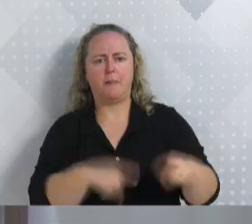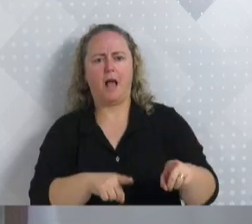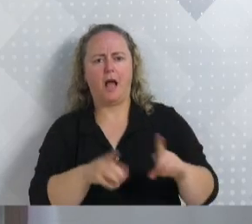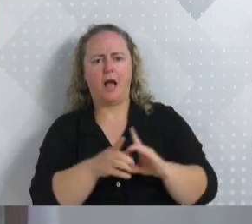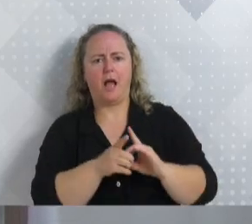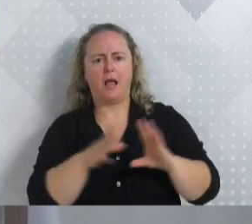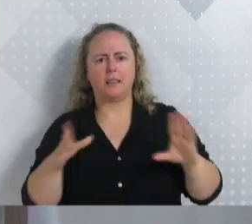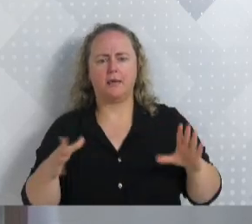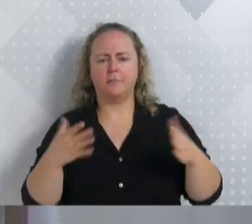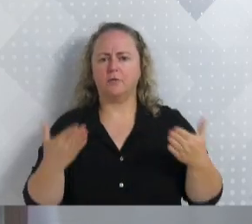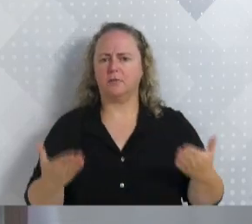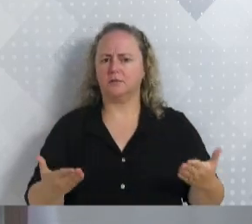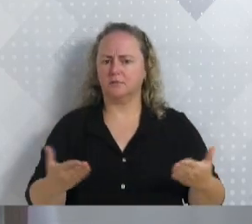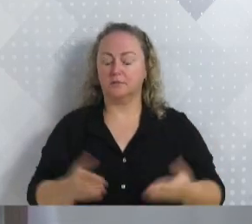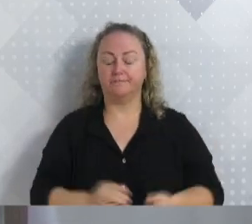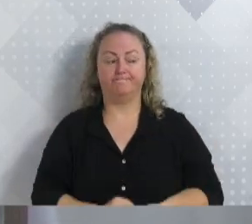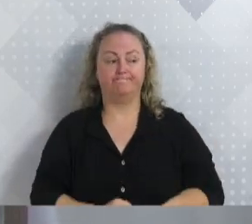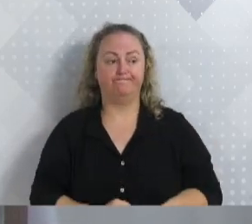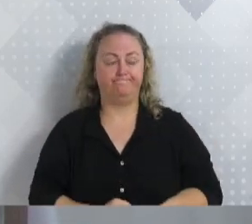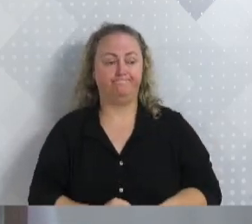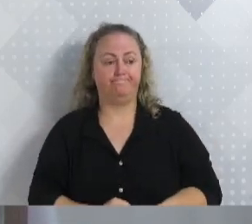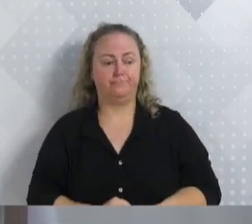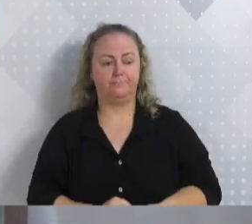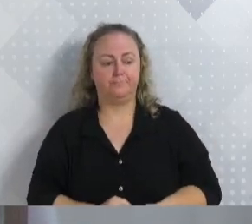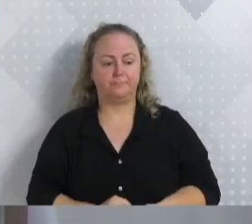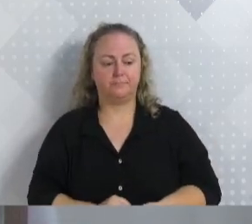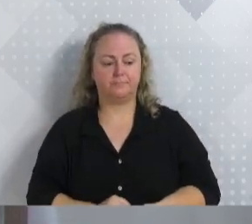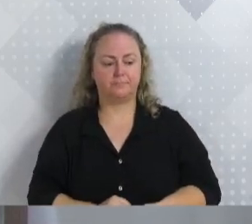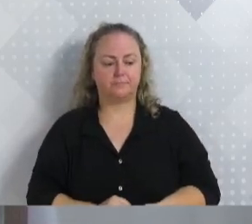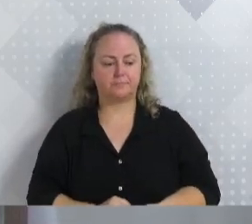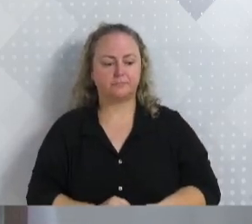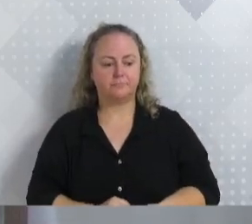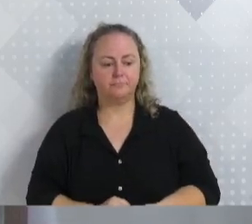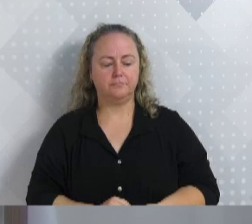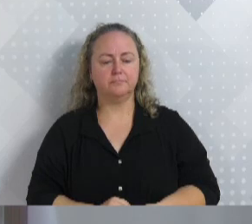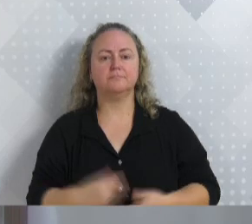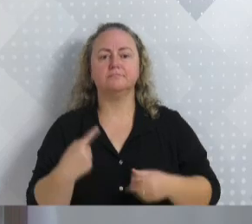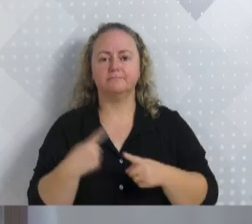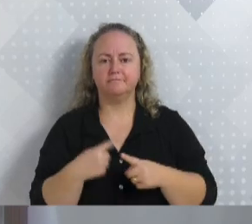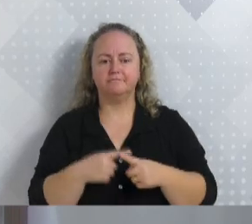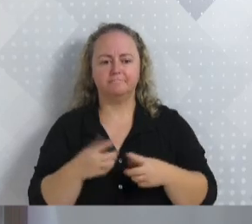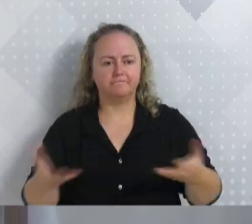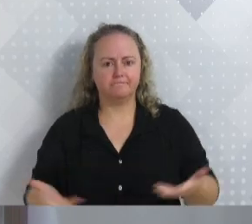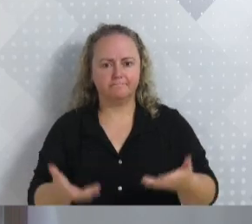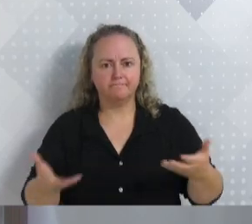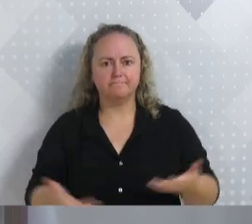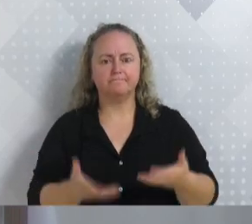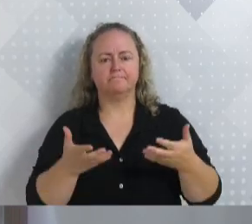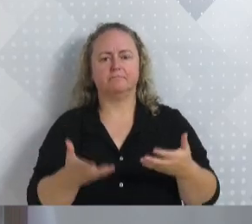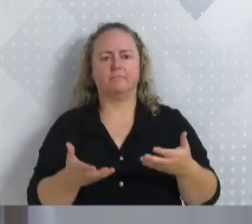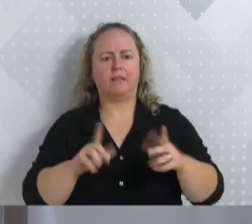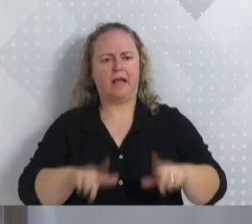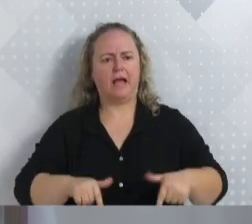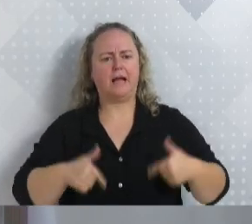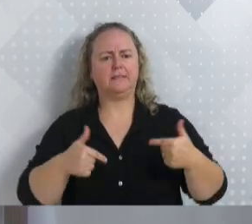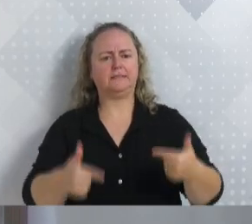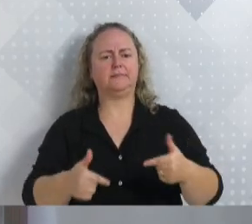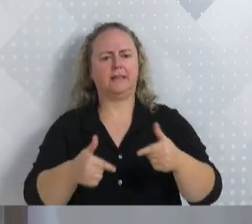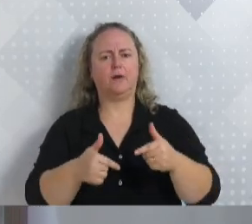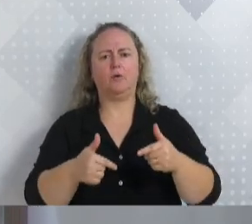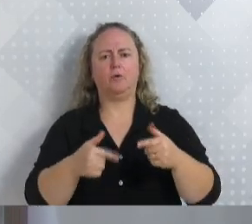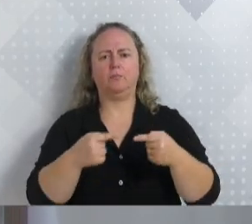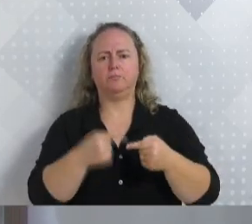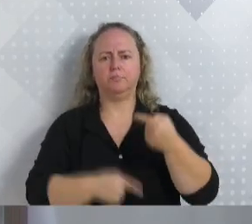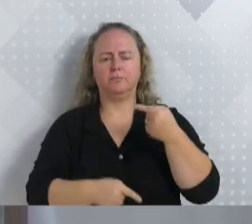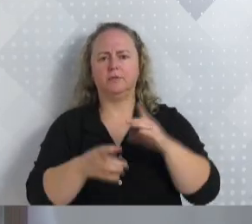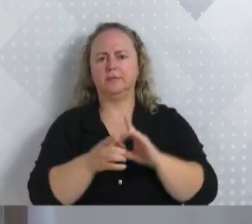né, porque deu voz a ações, deu incentivo a ações antidemocráticas. Cara, a